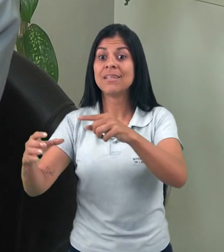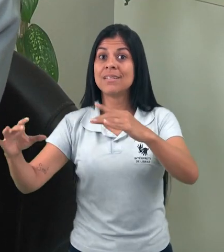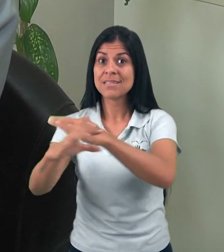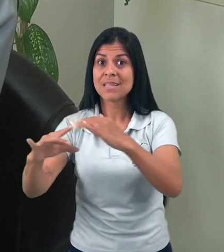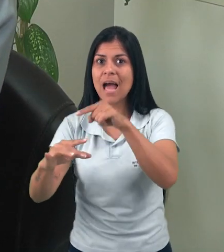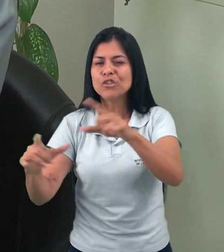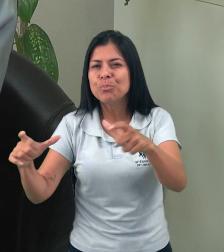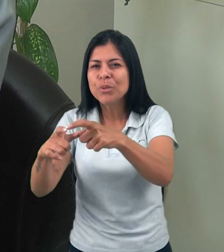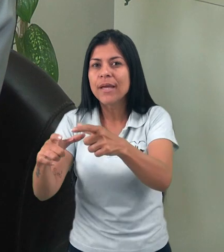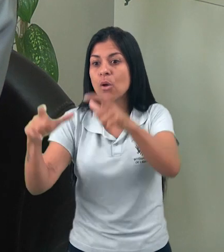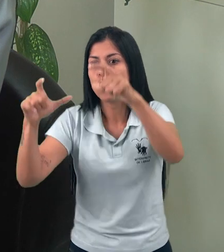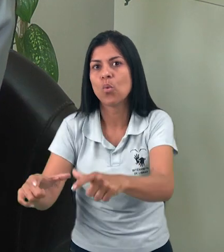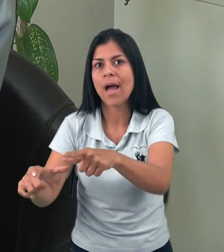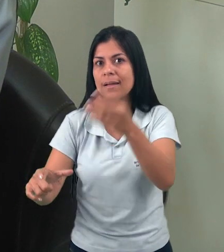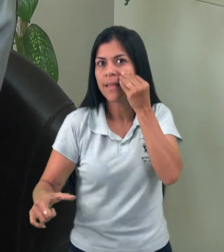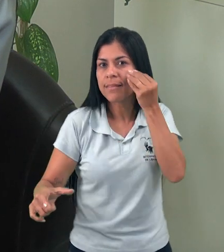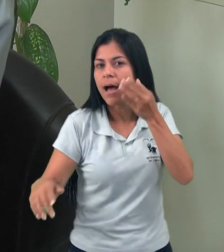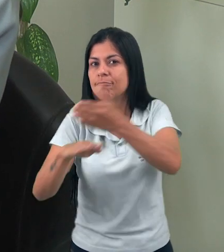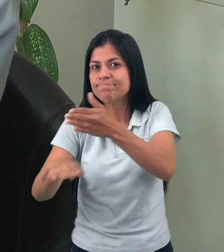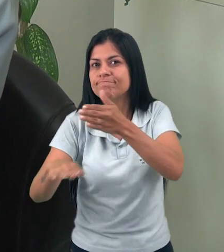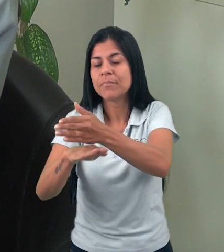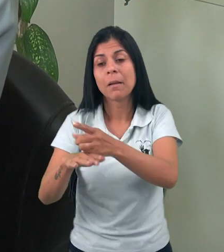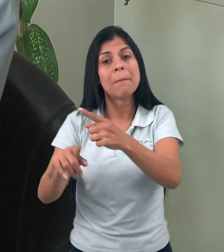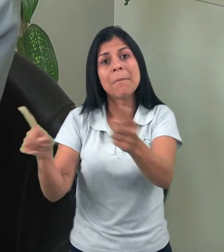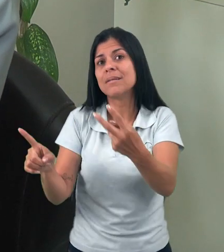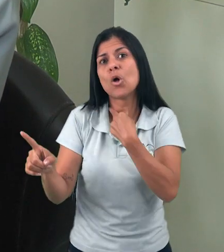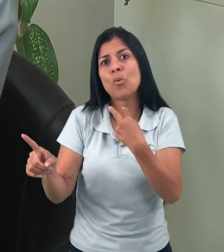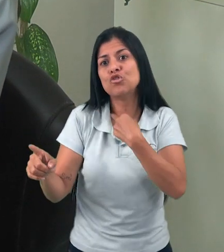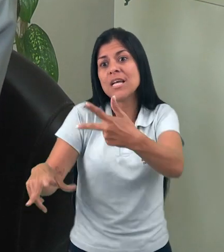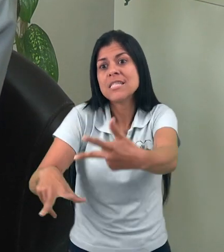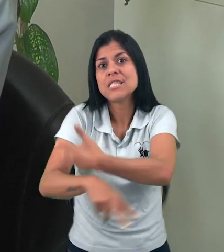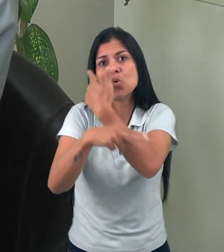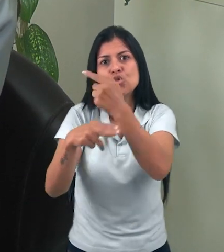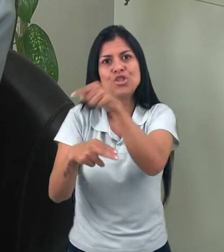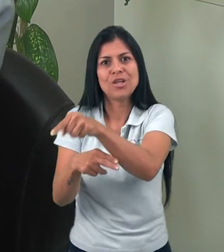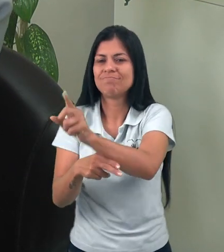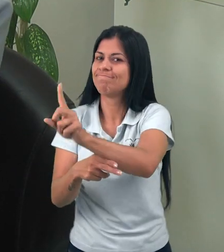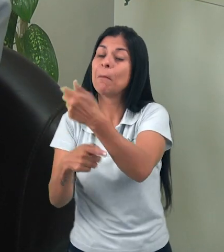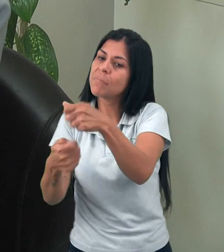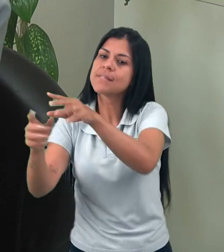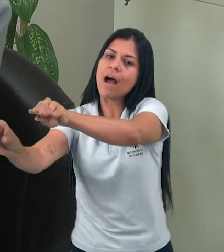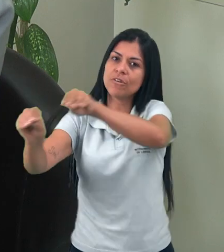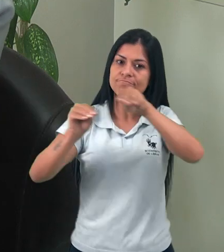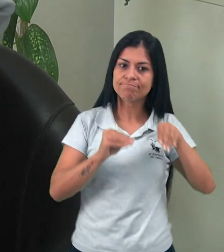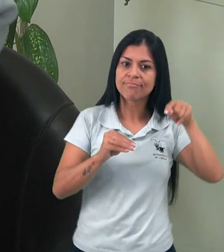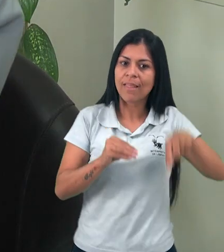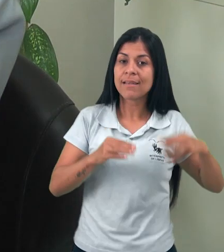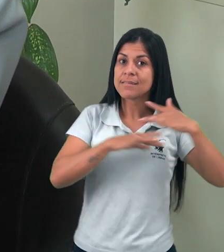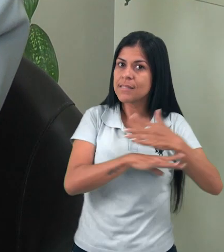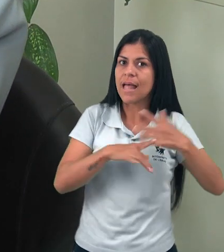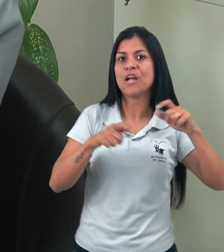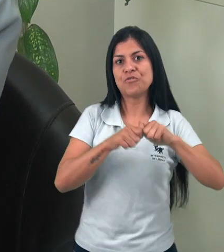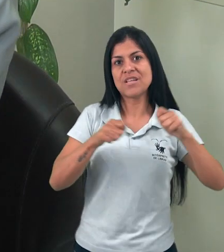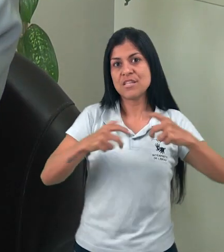eles. Mas nem todo paciente podia ser operado ali. Então a gente criou o link para eles